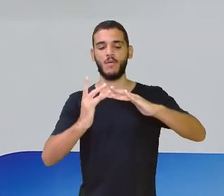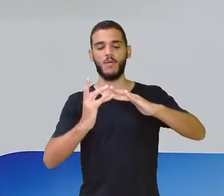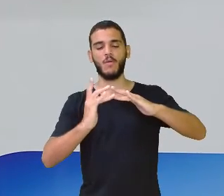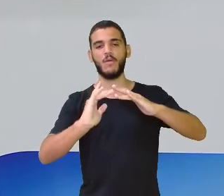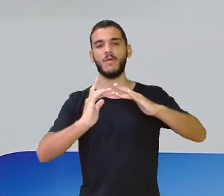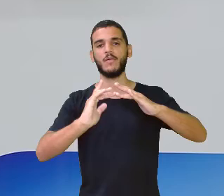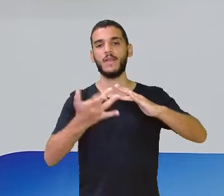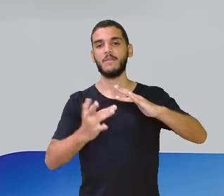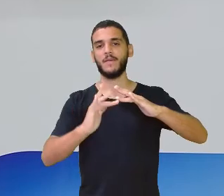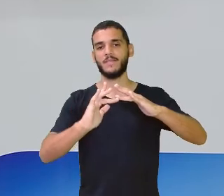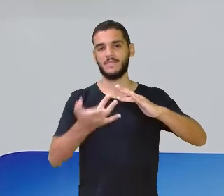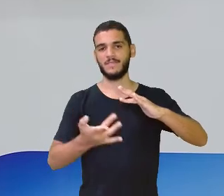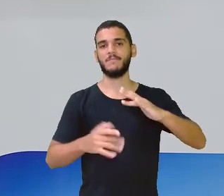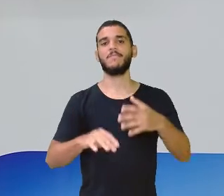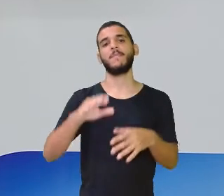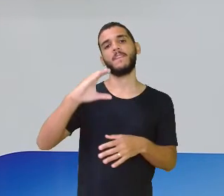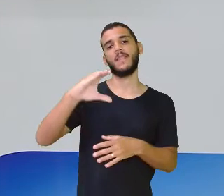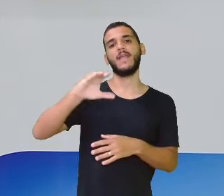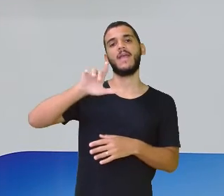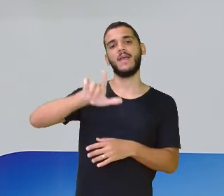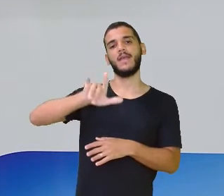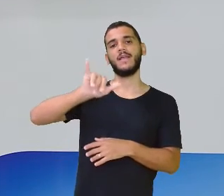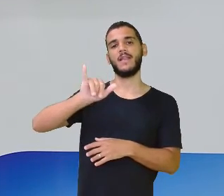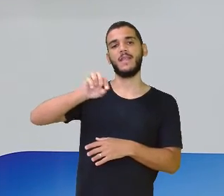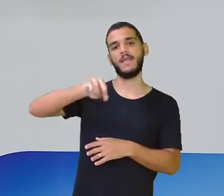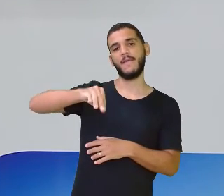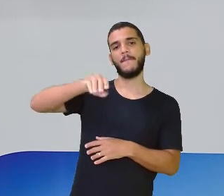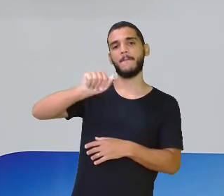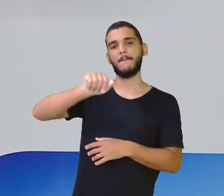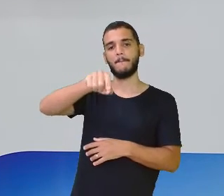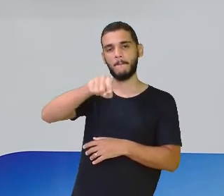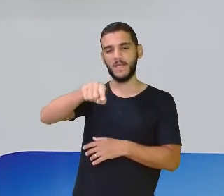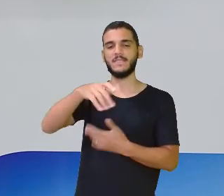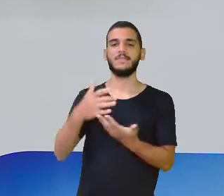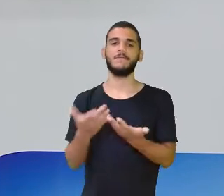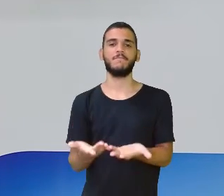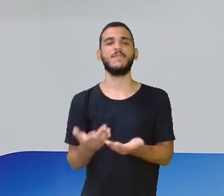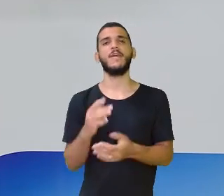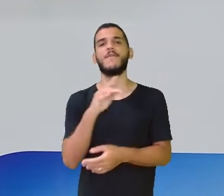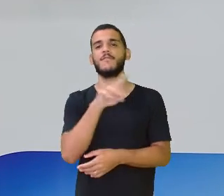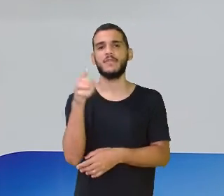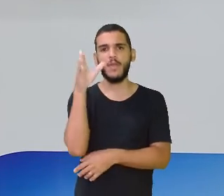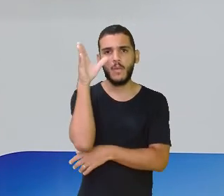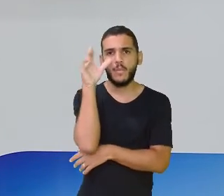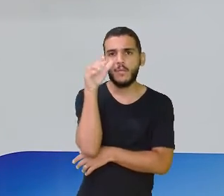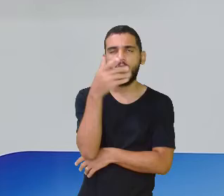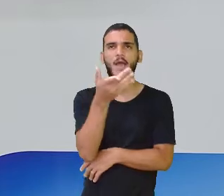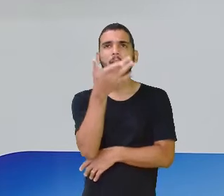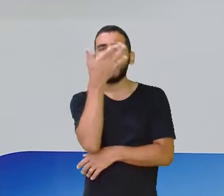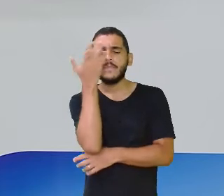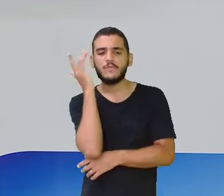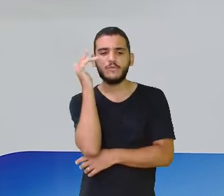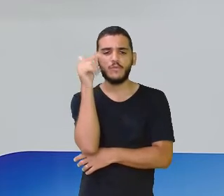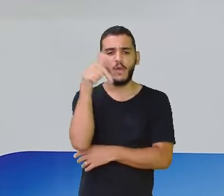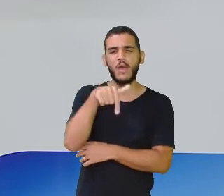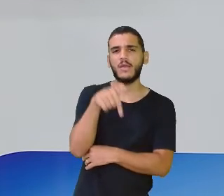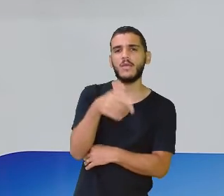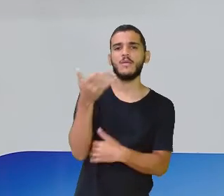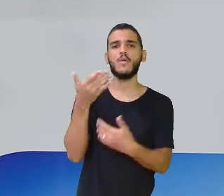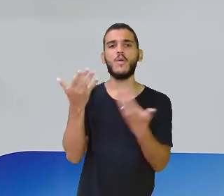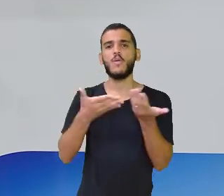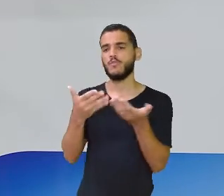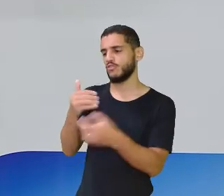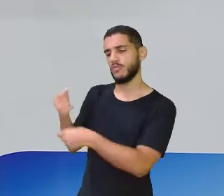que eu fiz com vocês. Eu deixei vocês curiosos. Quem será que está aqui comigo hoje? Vocês já ficaram naquela curiosidade. Será o